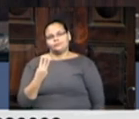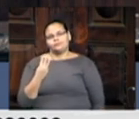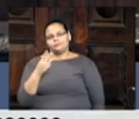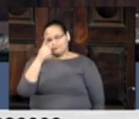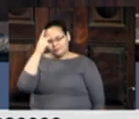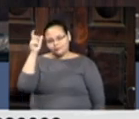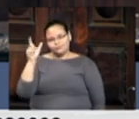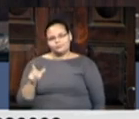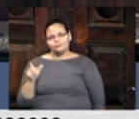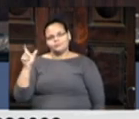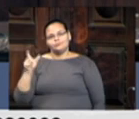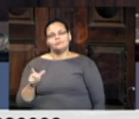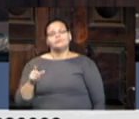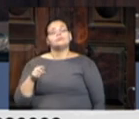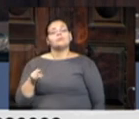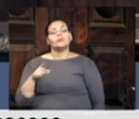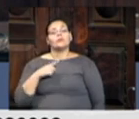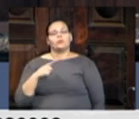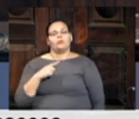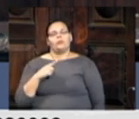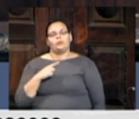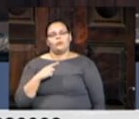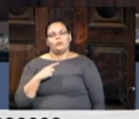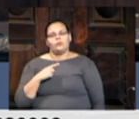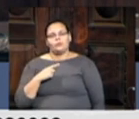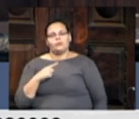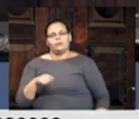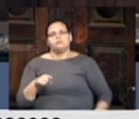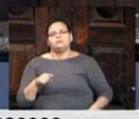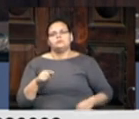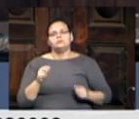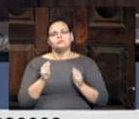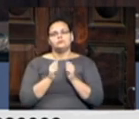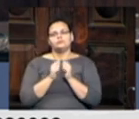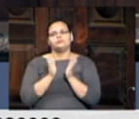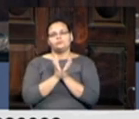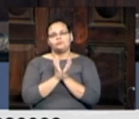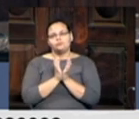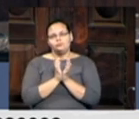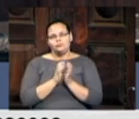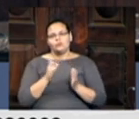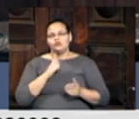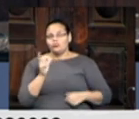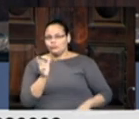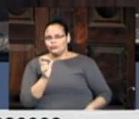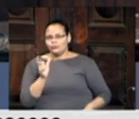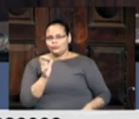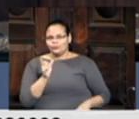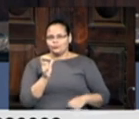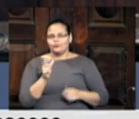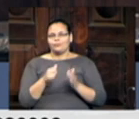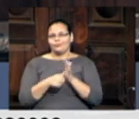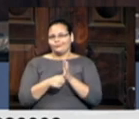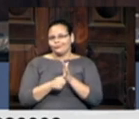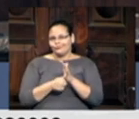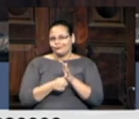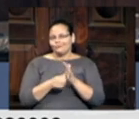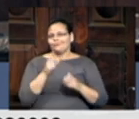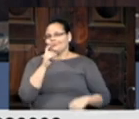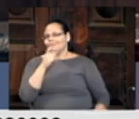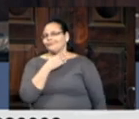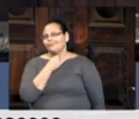que estavam com um conjunto de cédulas de identidade